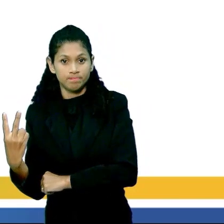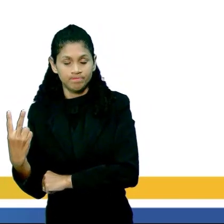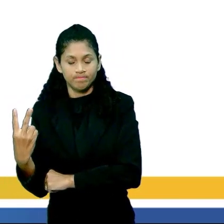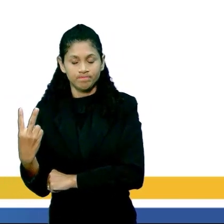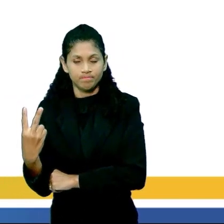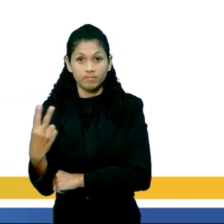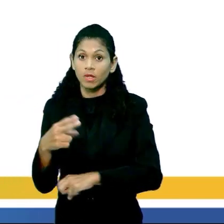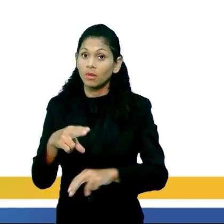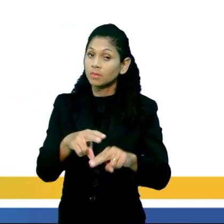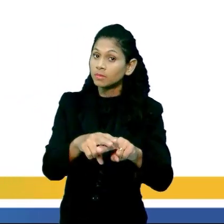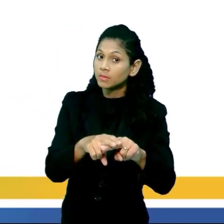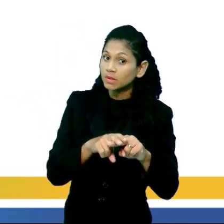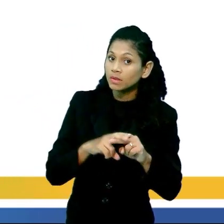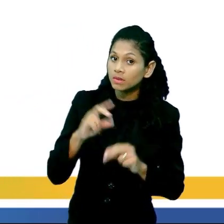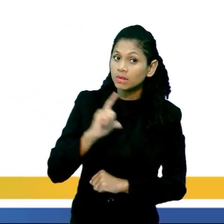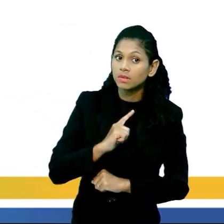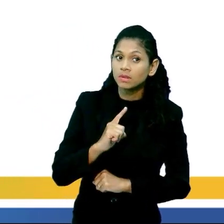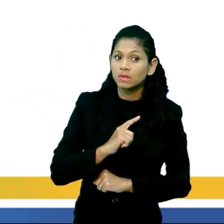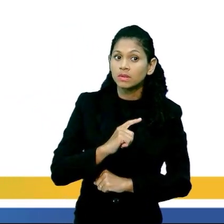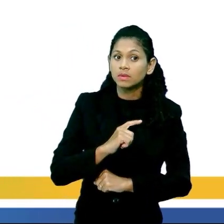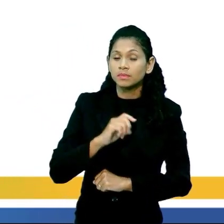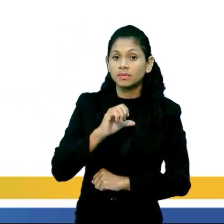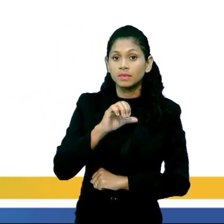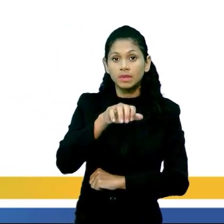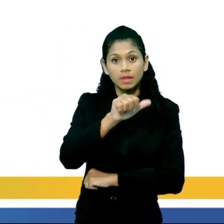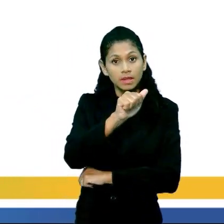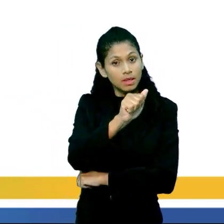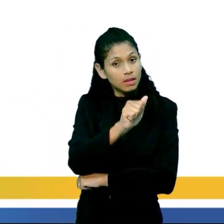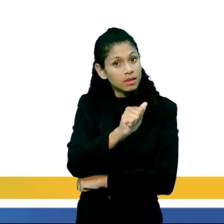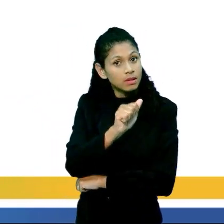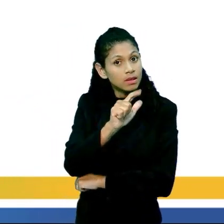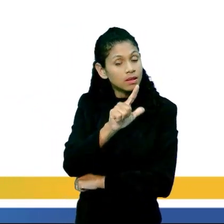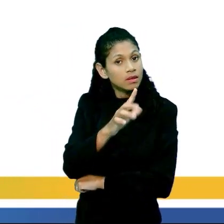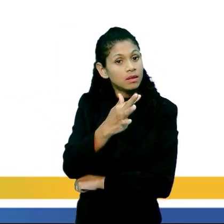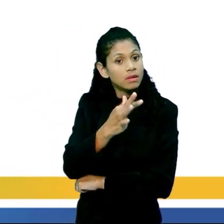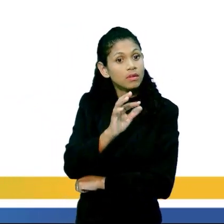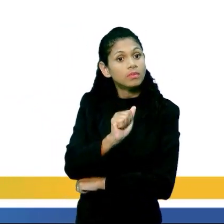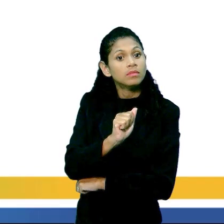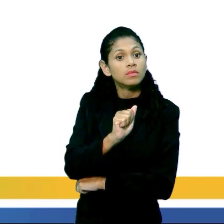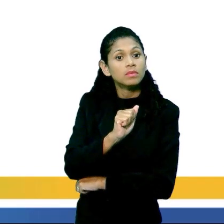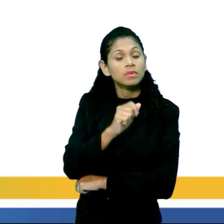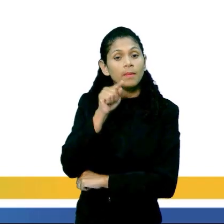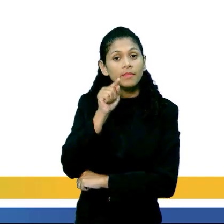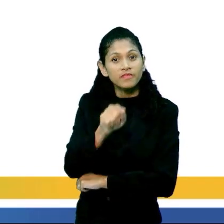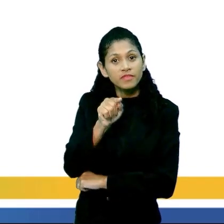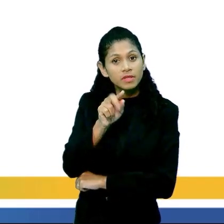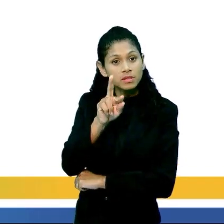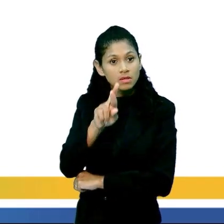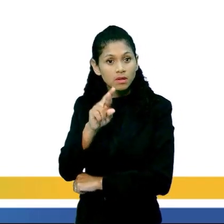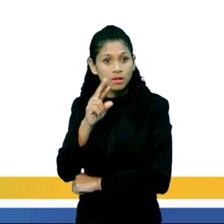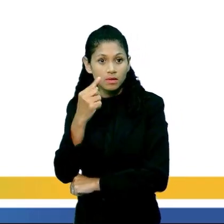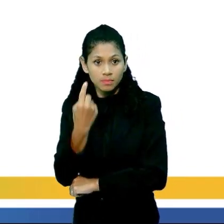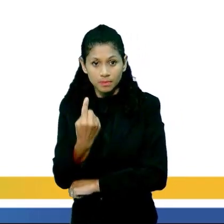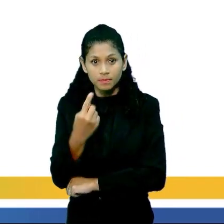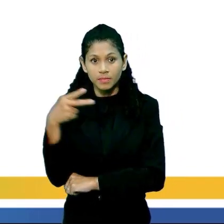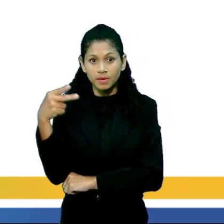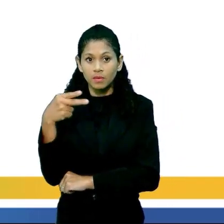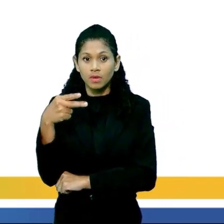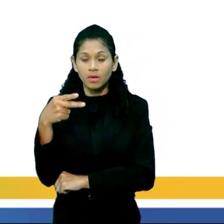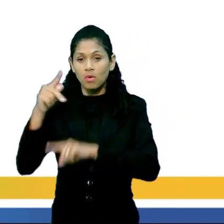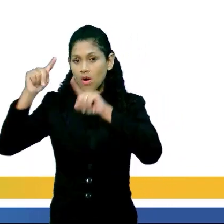ó, alfa vezes o R1, que é igual a alfa mais θ vezes o